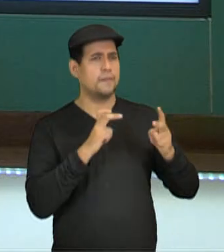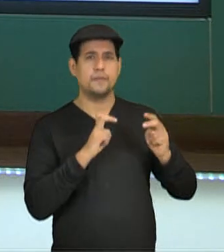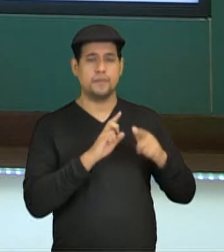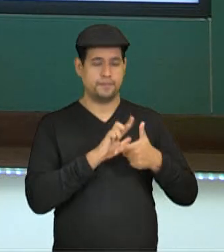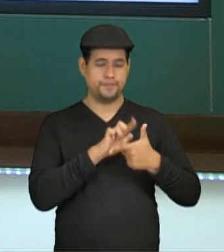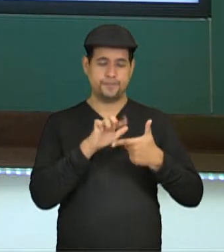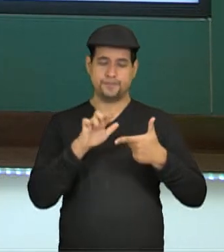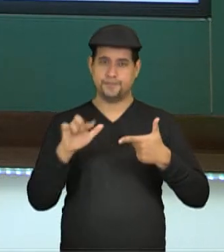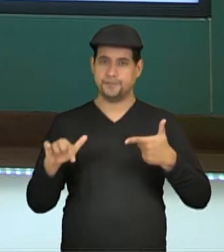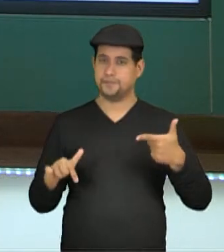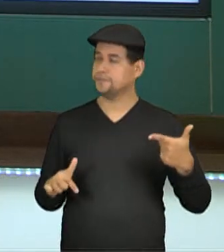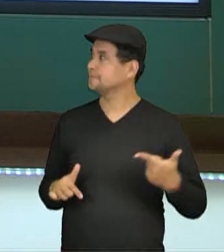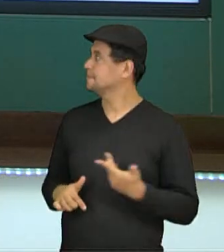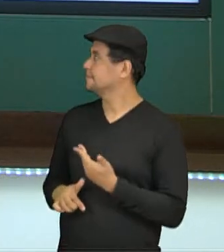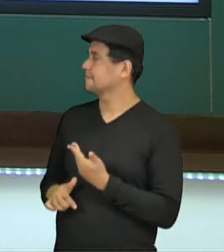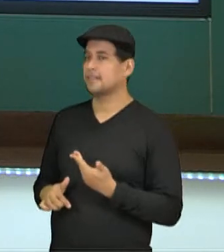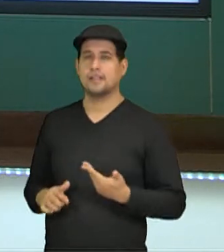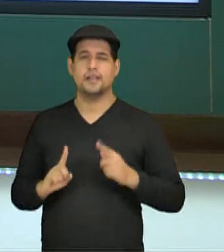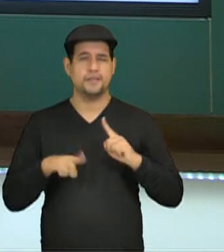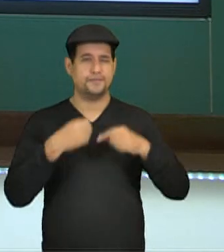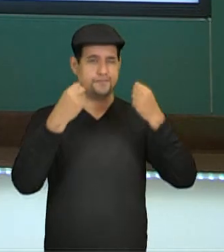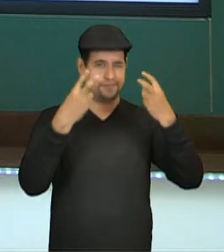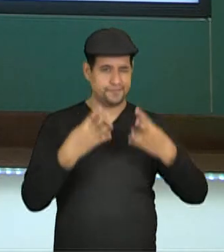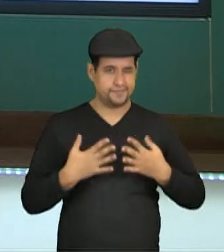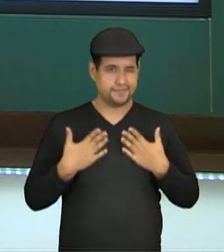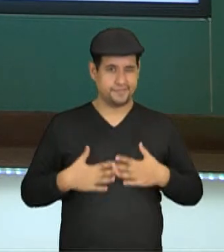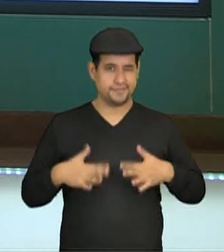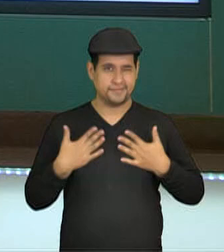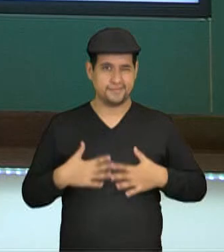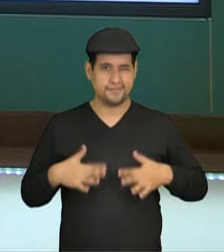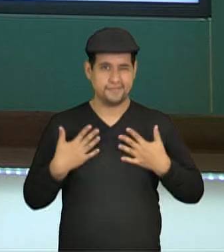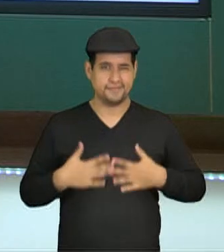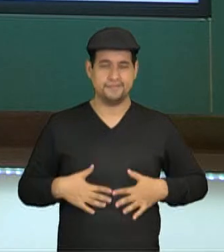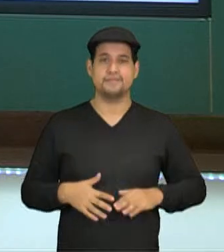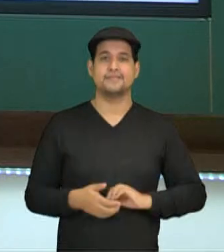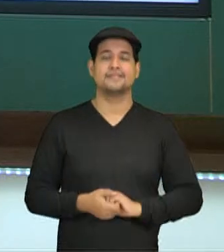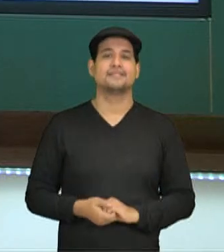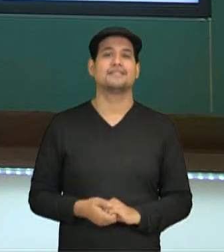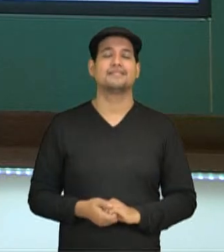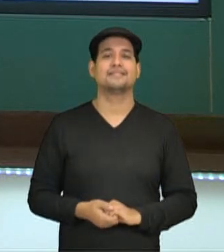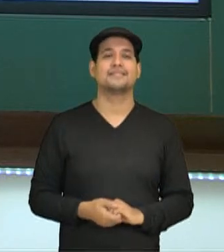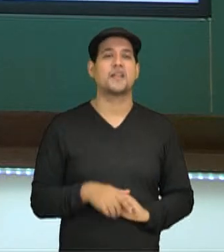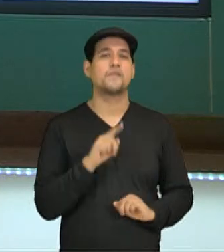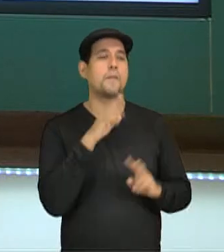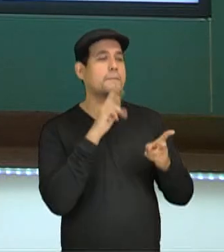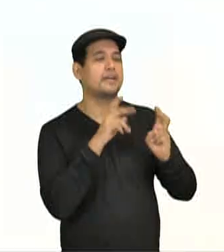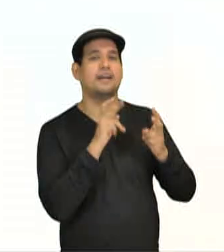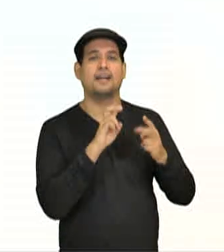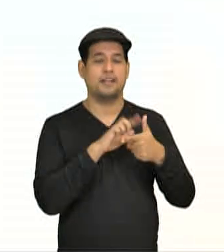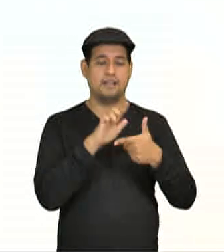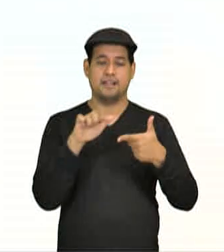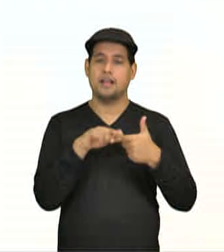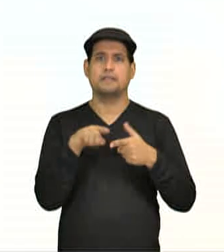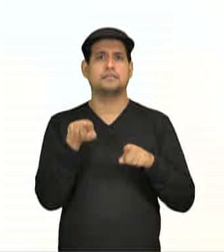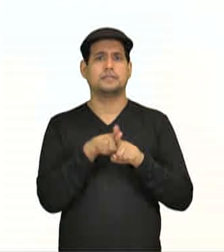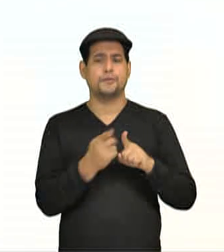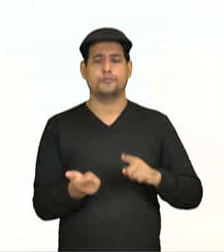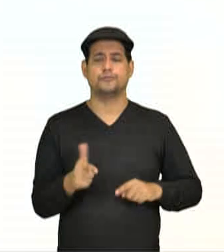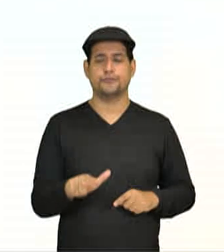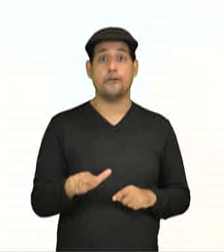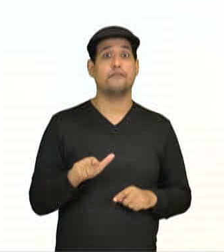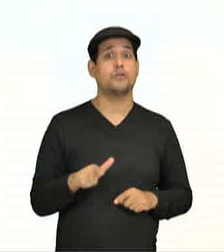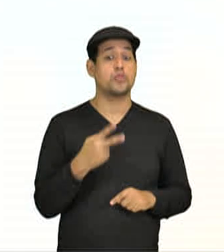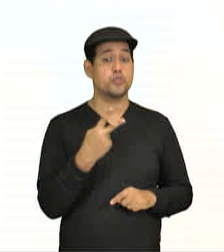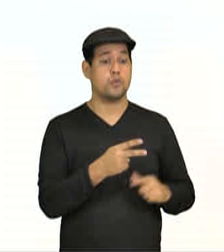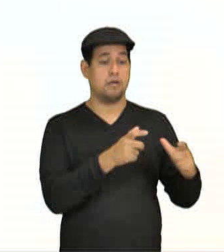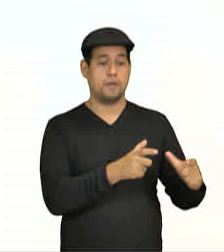gráfico. Depois eu conto. Vamos devagar com esse negócio, vamos devagar. Perceba que nesse gráfico a temperatura se repete em